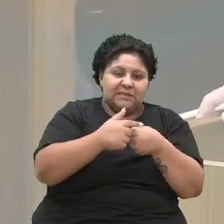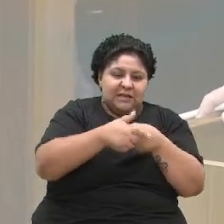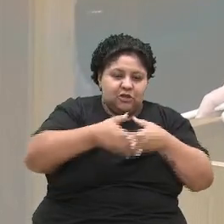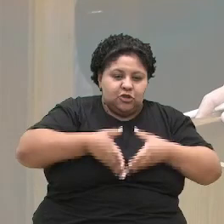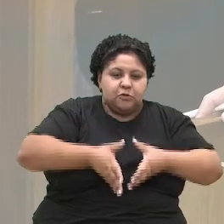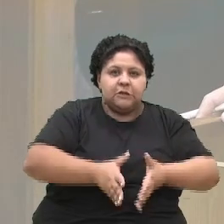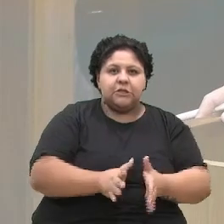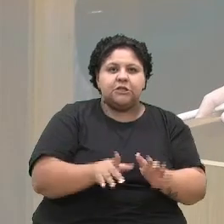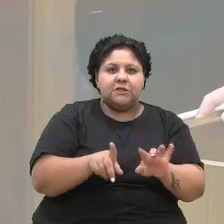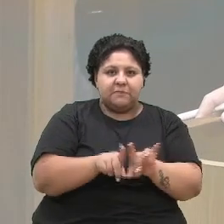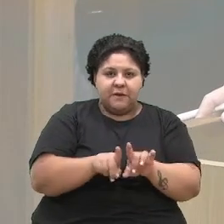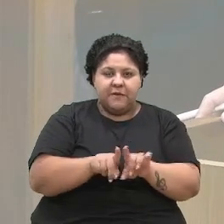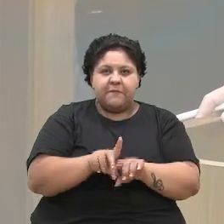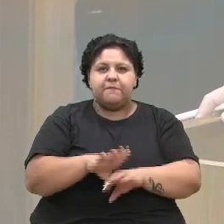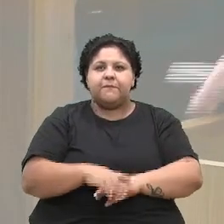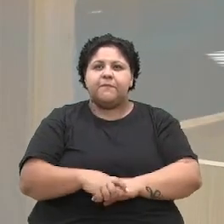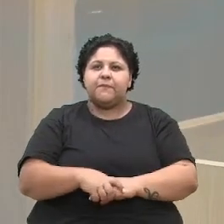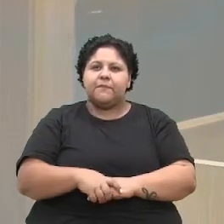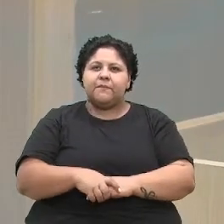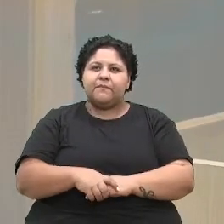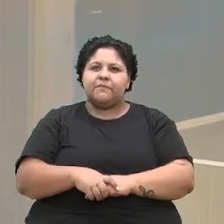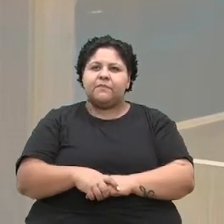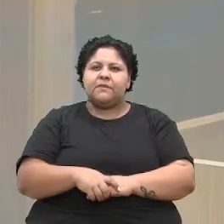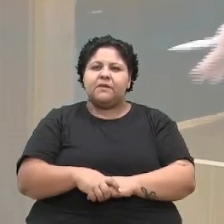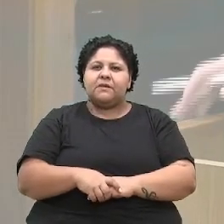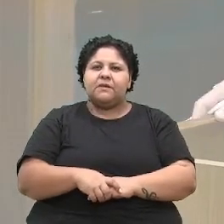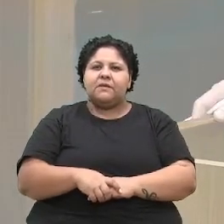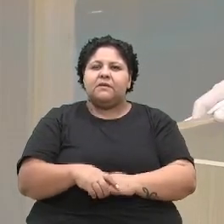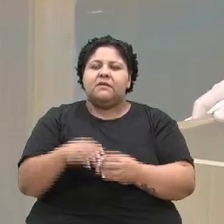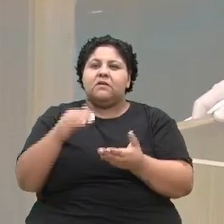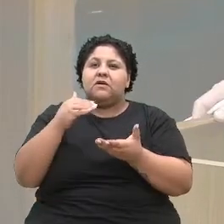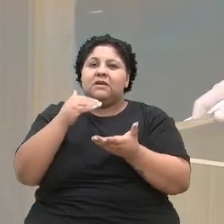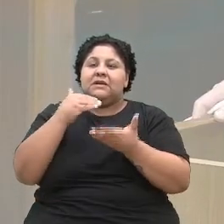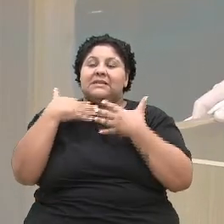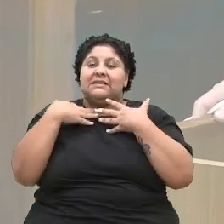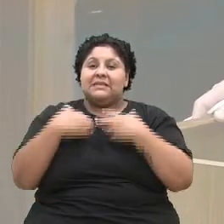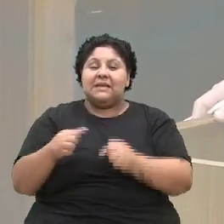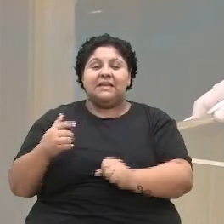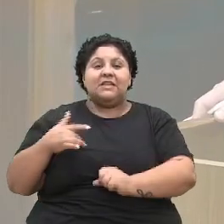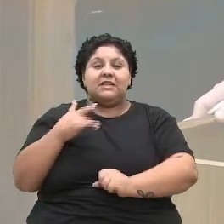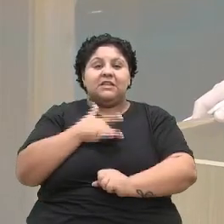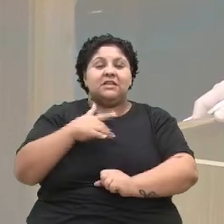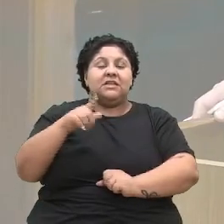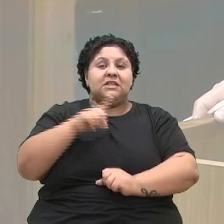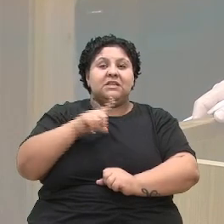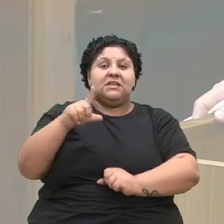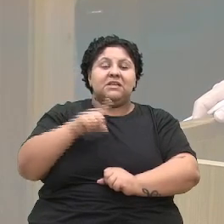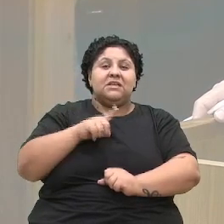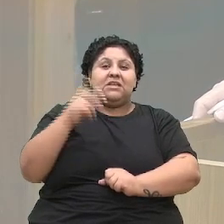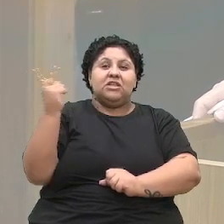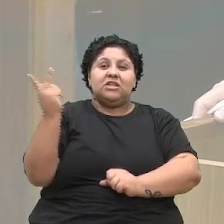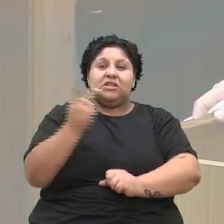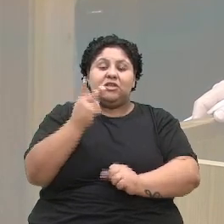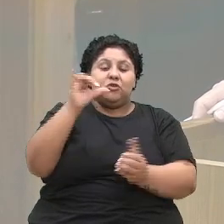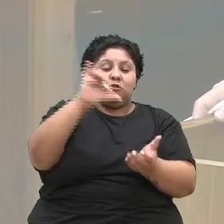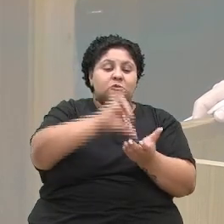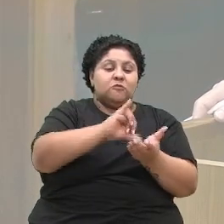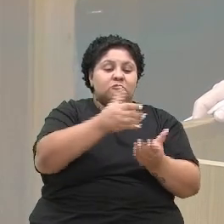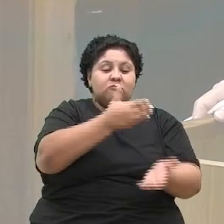parte, vereador. Sobre Secretaria da Saúde, nós temos ali então 2 centros de